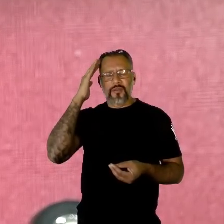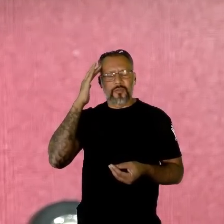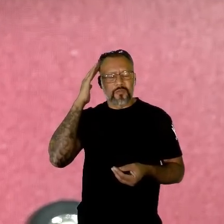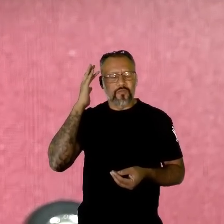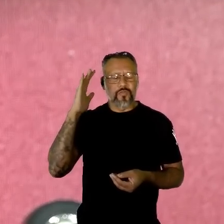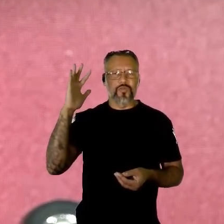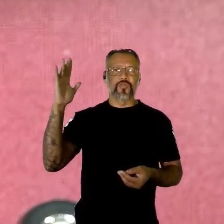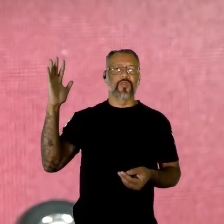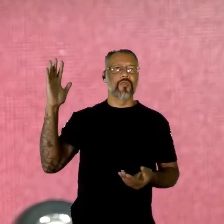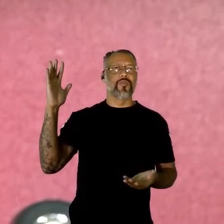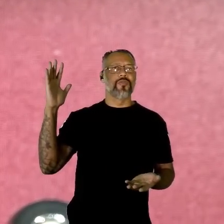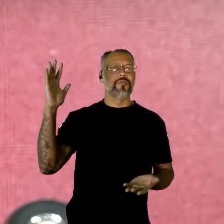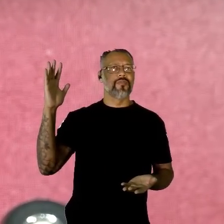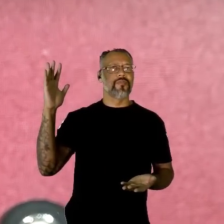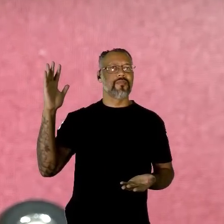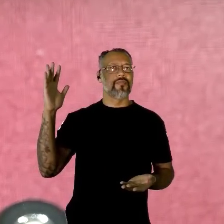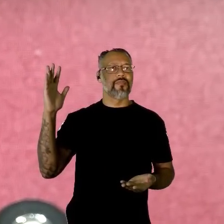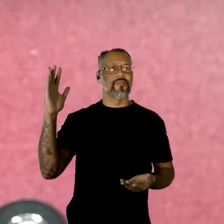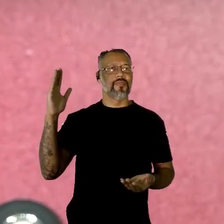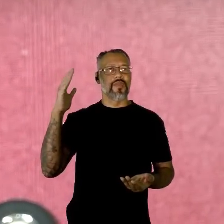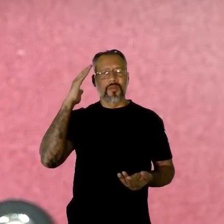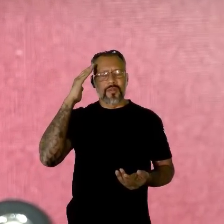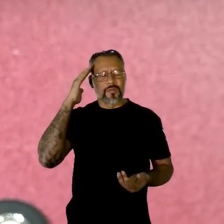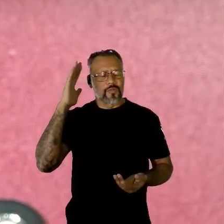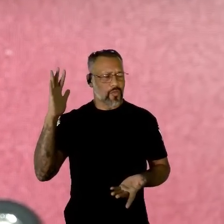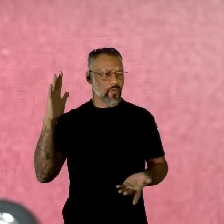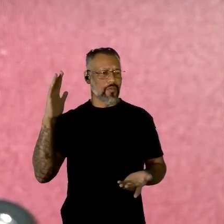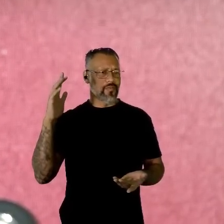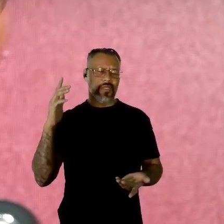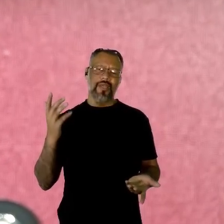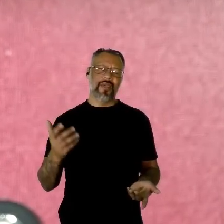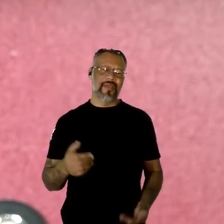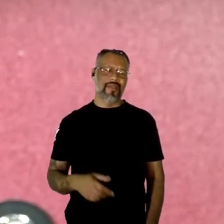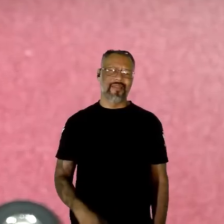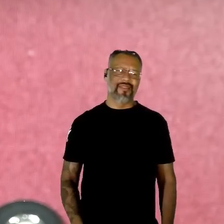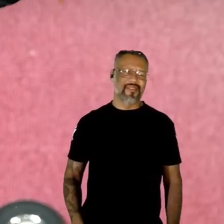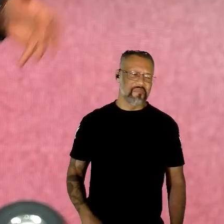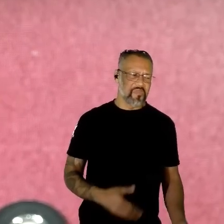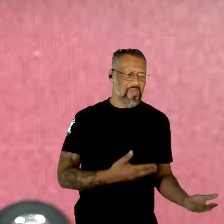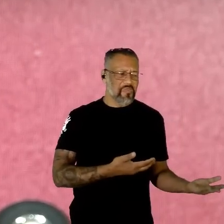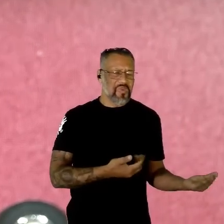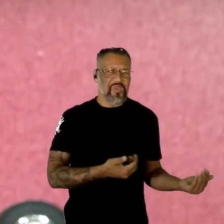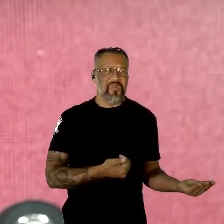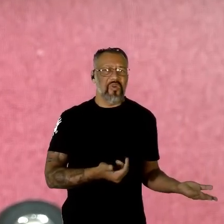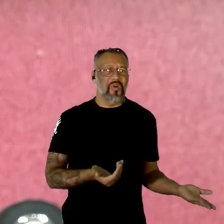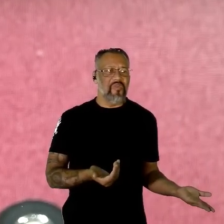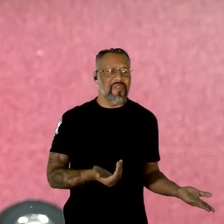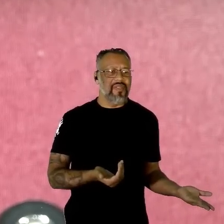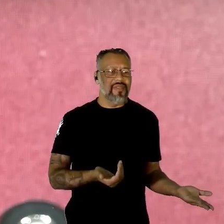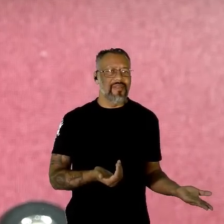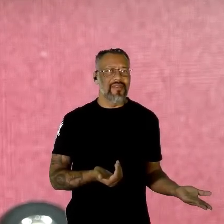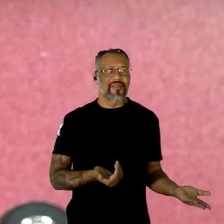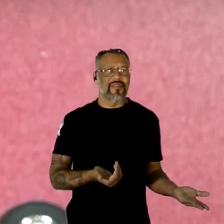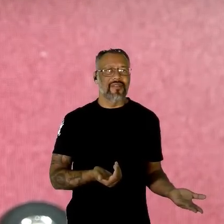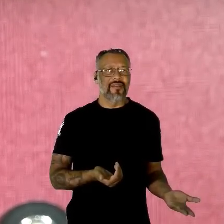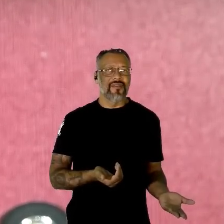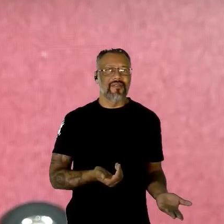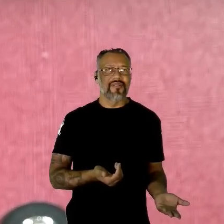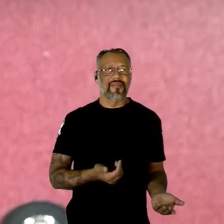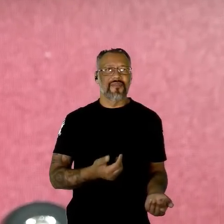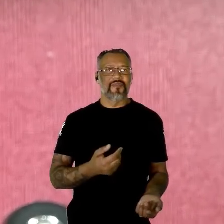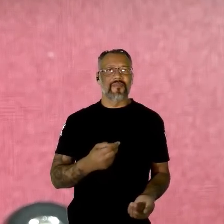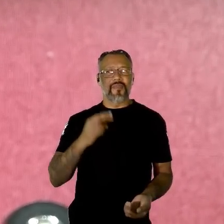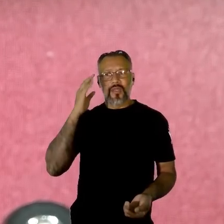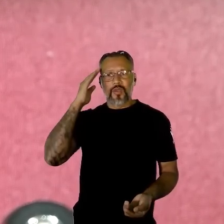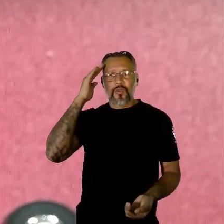sonho na maioria das vezes é coisa de gente nova sonhos é coisa de gente que tá na flor da idade um velho o sonho